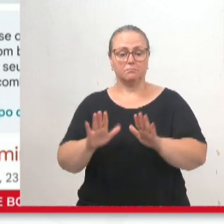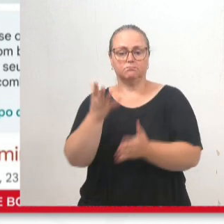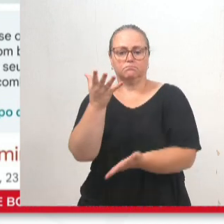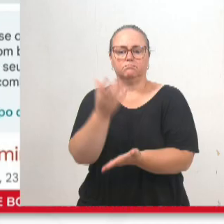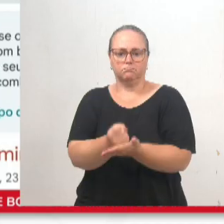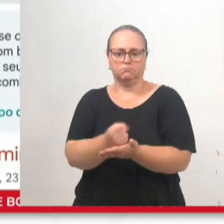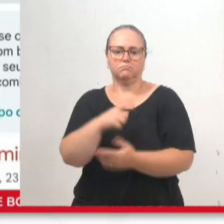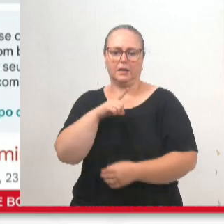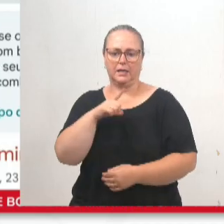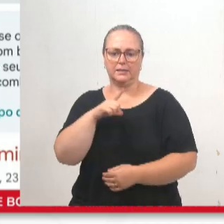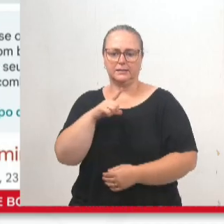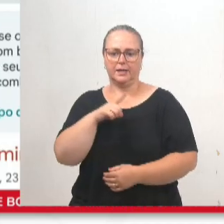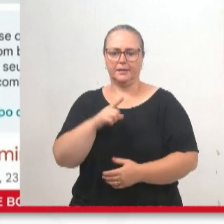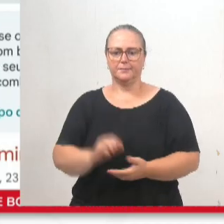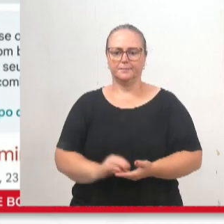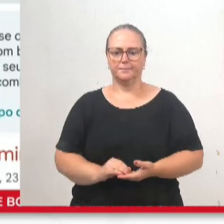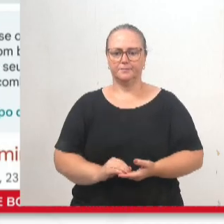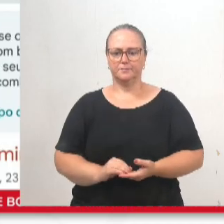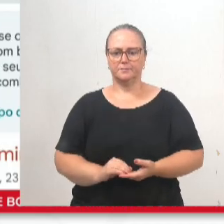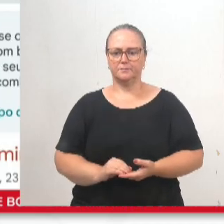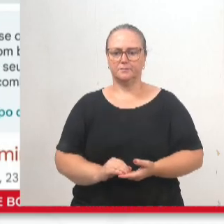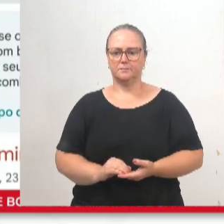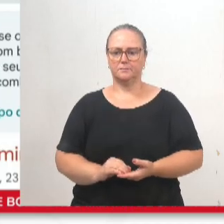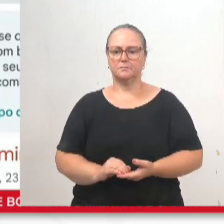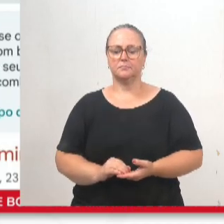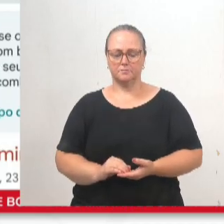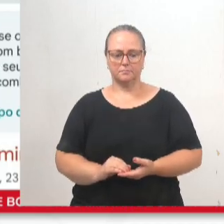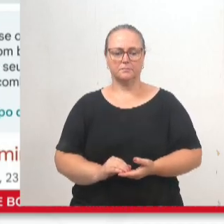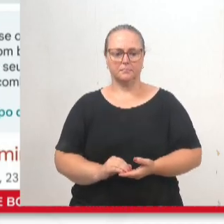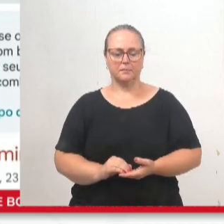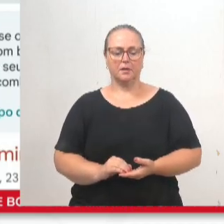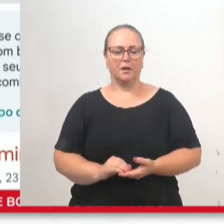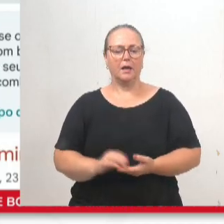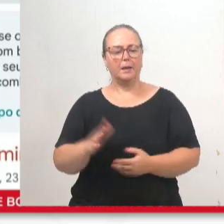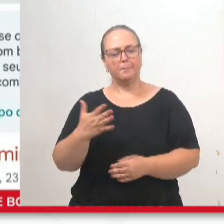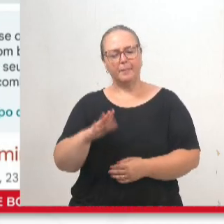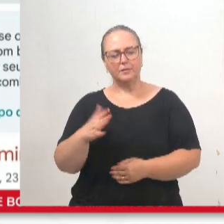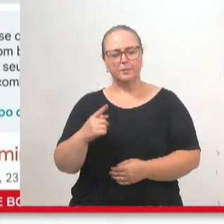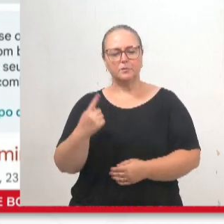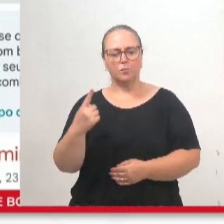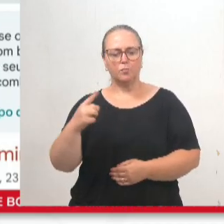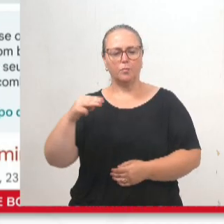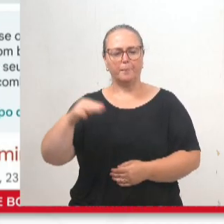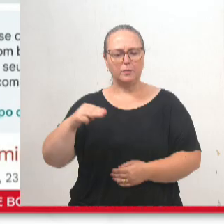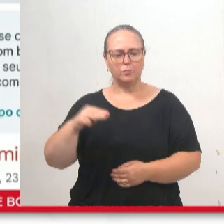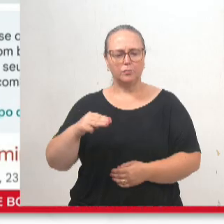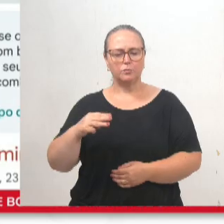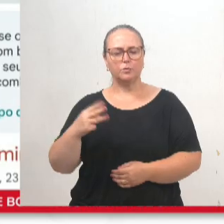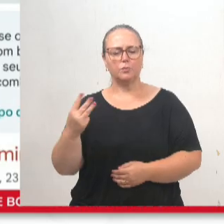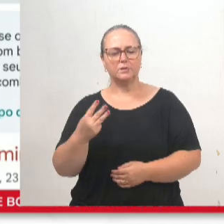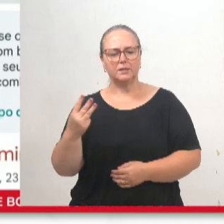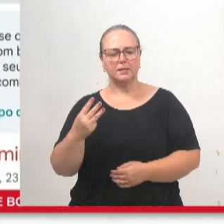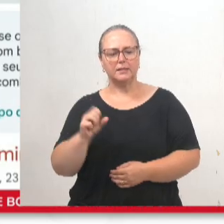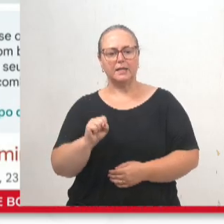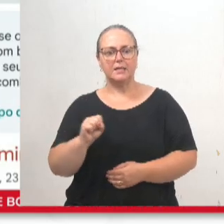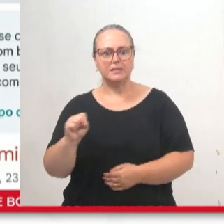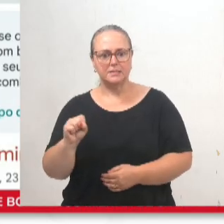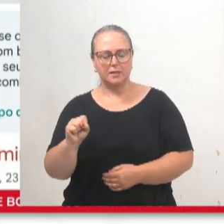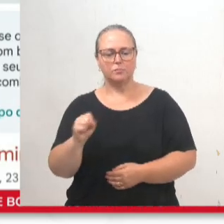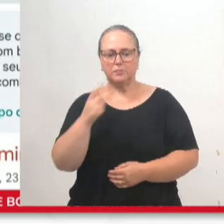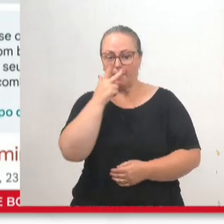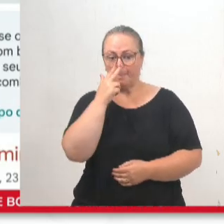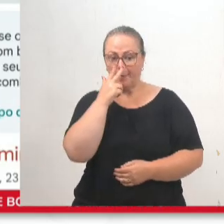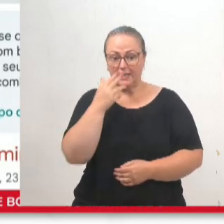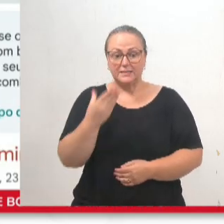gravadas. E essa primeira ligação, inclusive eu escutei, essa primeira ligação, ela teve a duração de 1 minuto e 33. Pode parecer muito, mas para